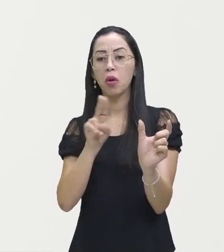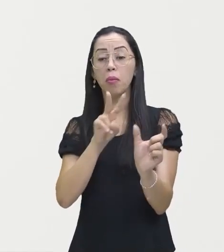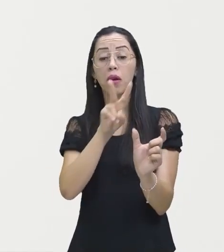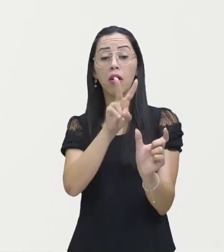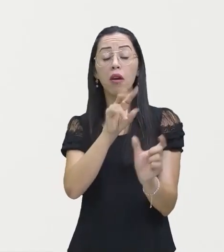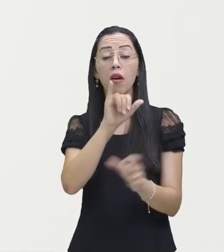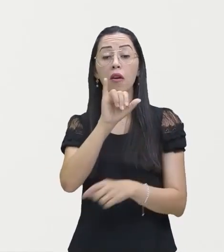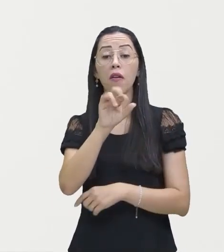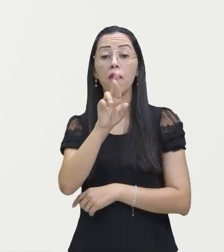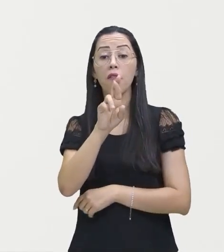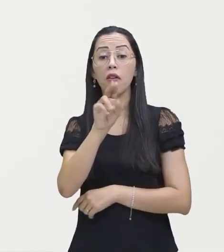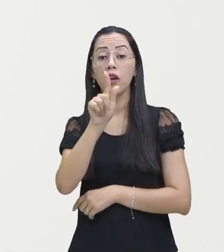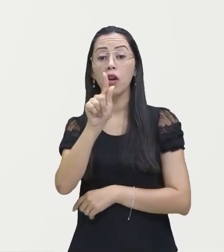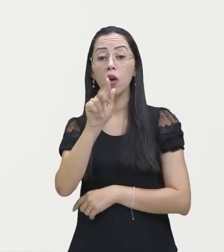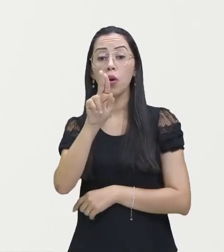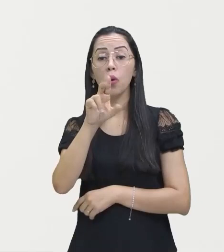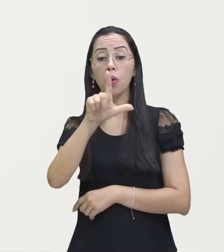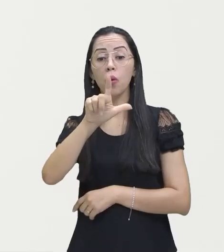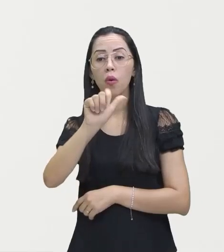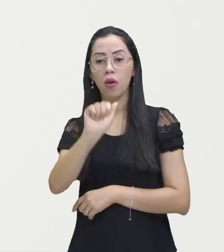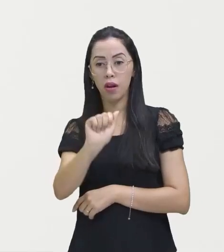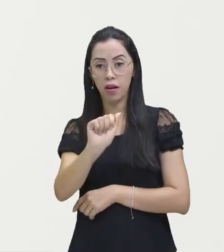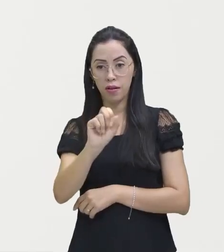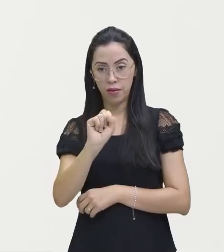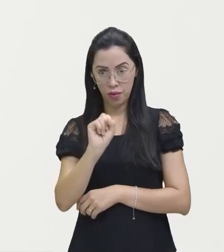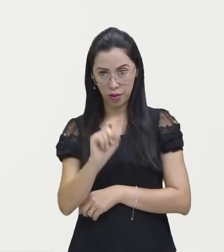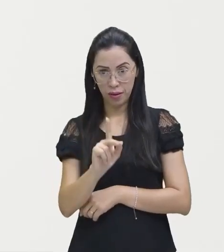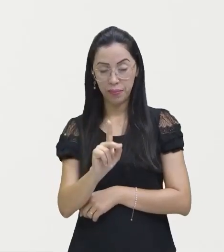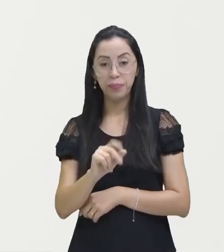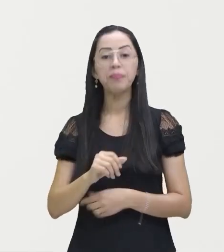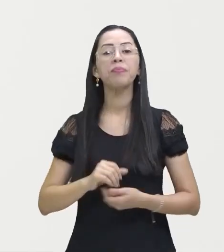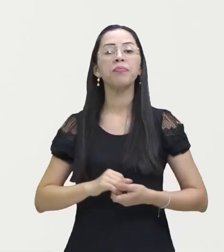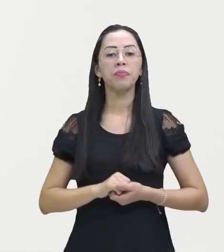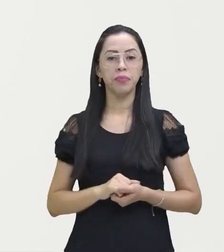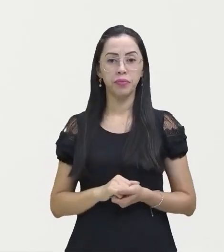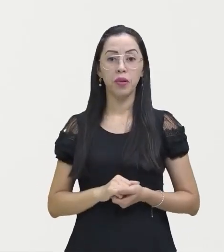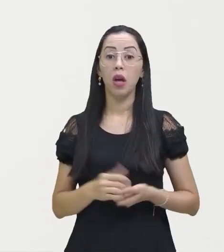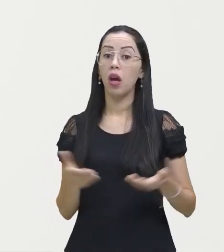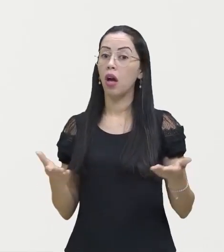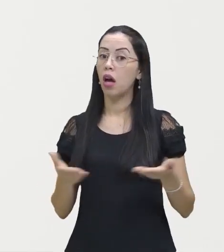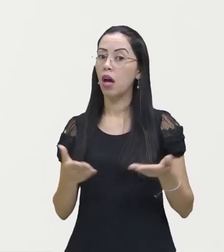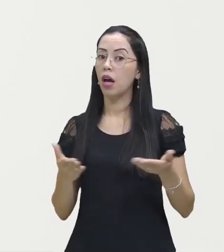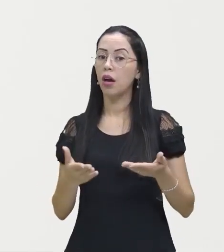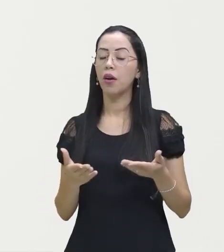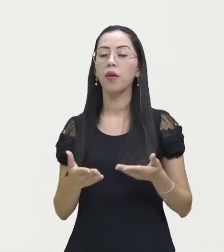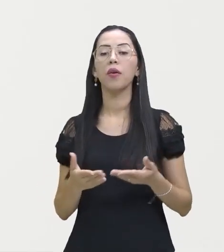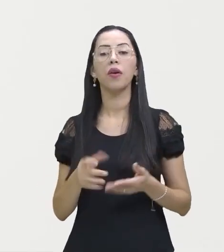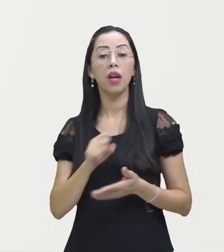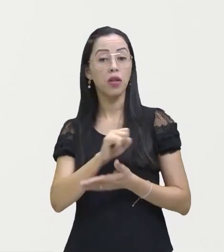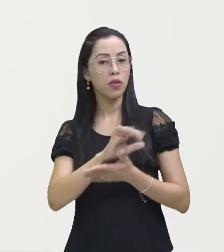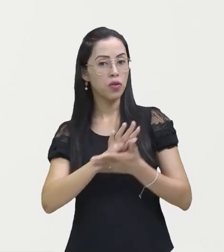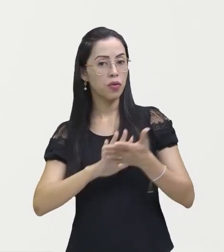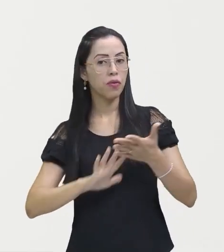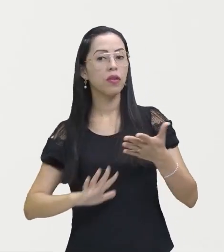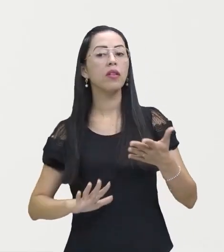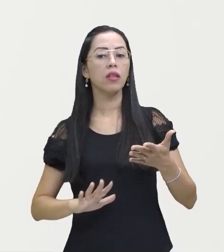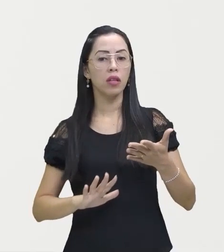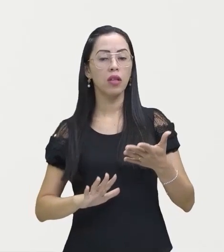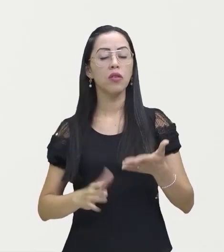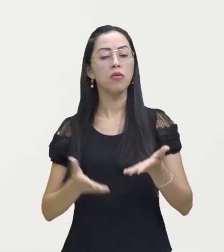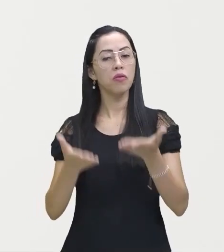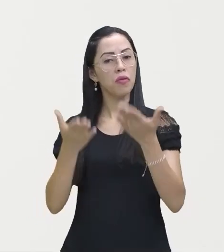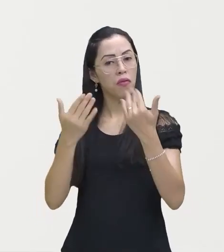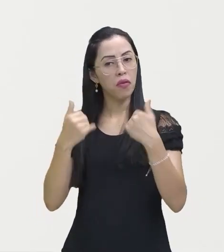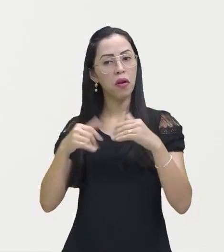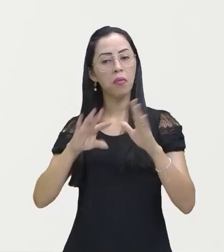Agora nós vamos fazer a seguinte atividade. Vamos completar os quadradinhos com as frases. Cada quadradinho é